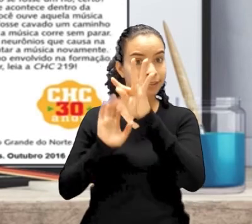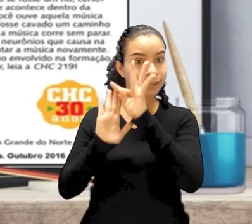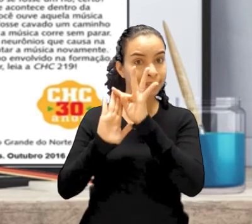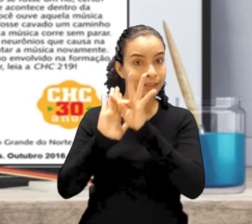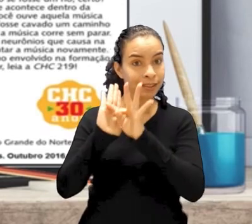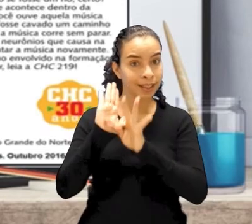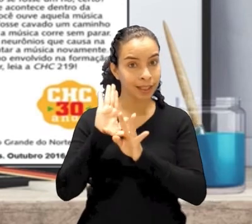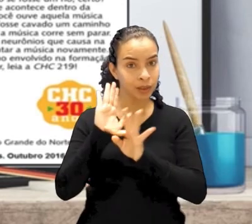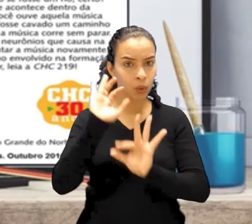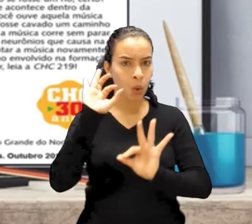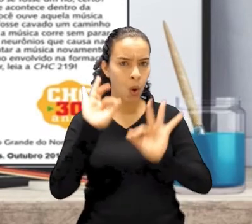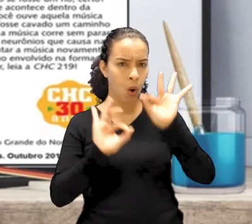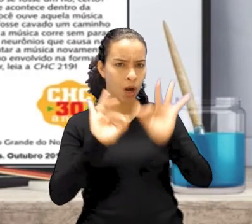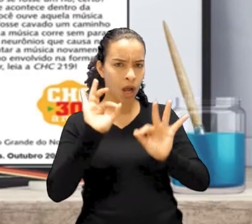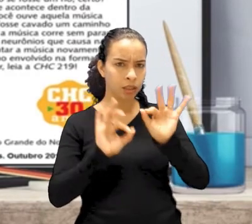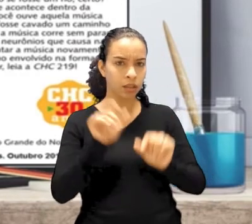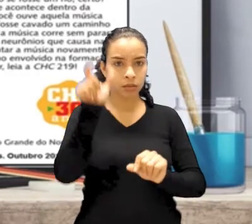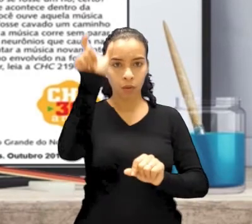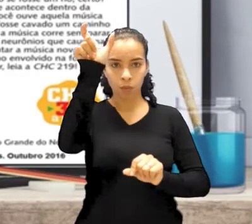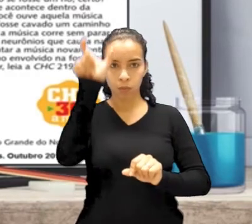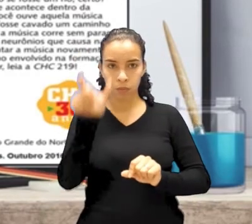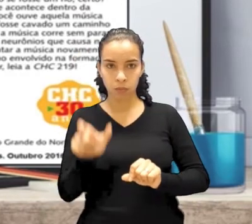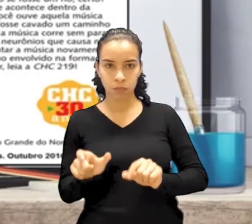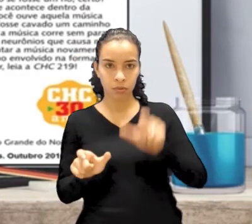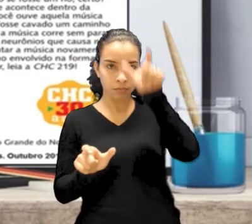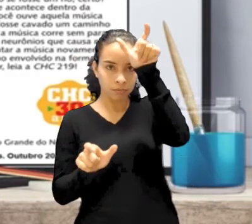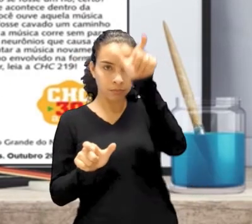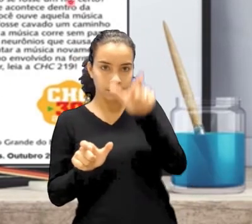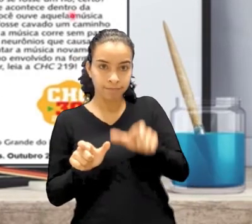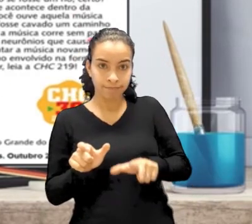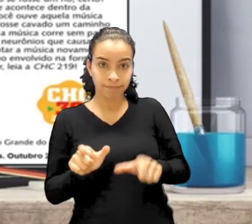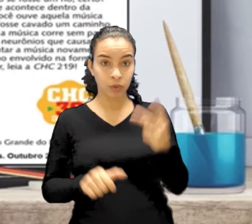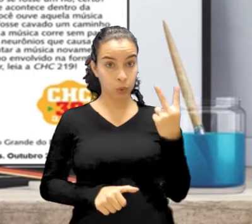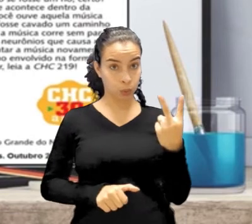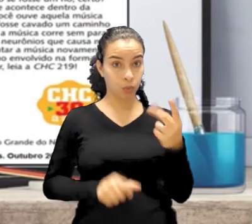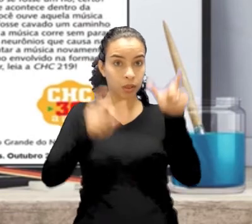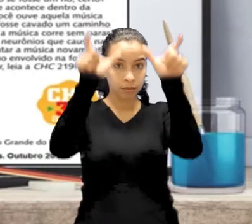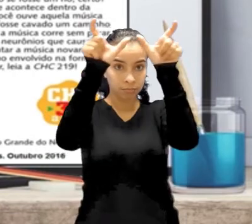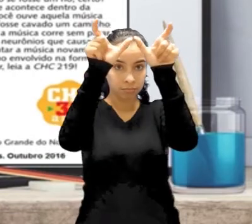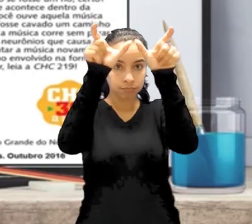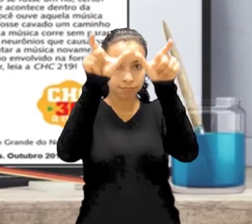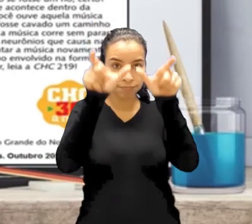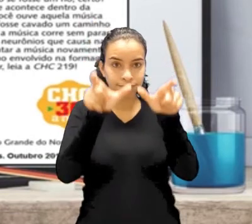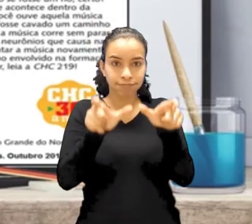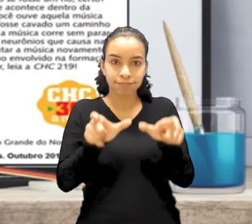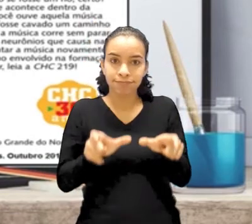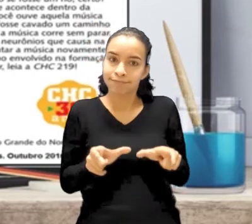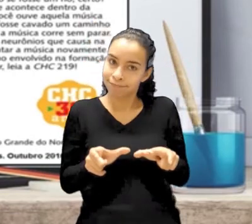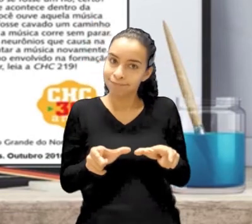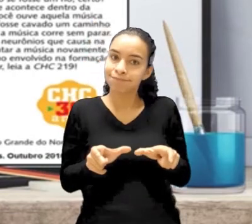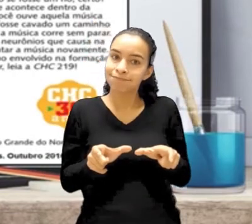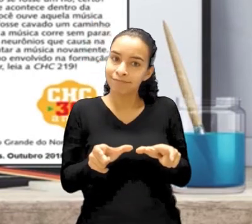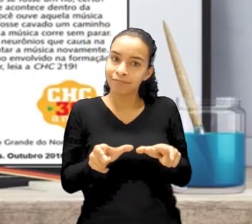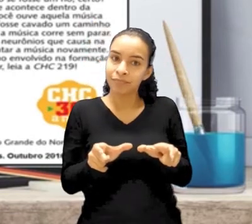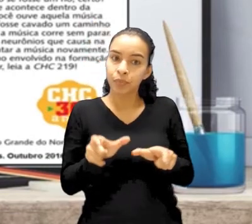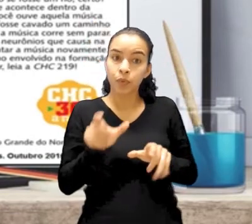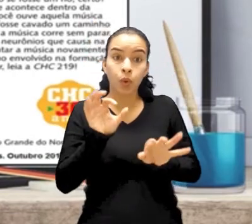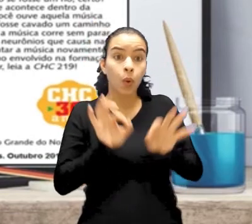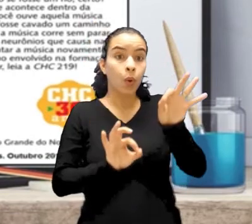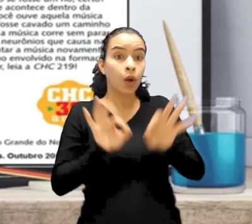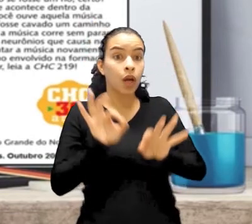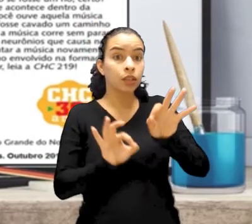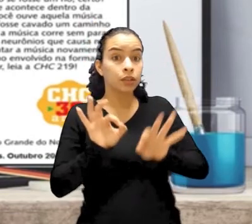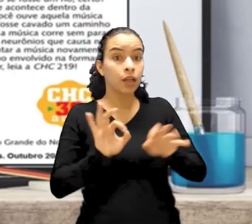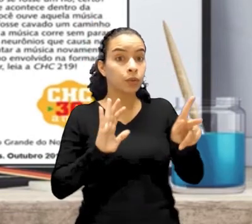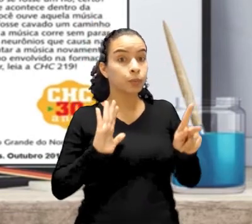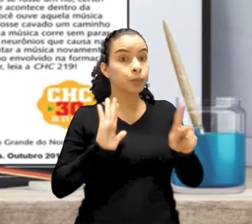de revista. Ele é apresentado em colunas. Nós temos 2 colunas aqui, né? E ele é organizado